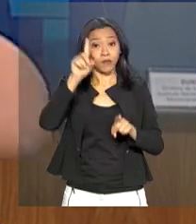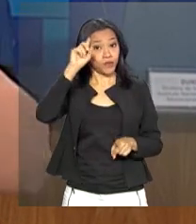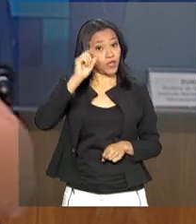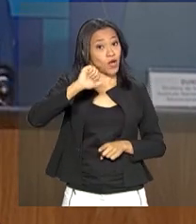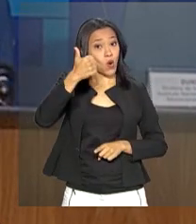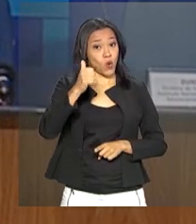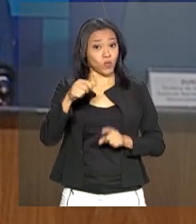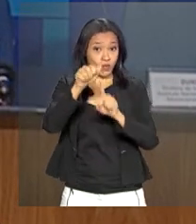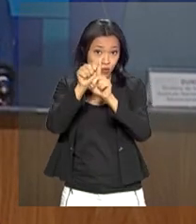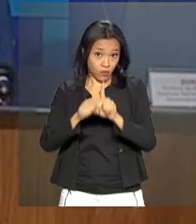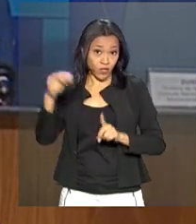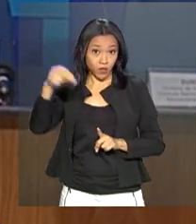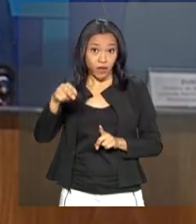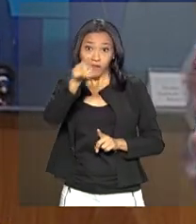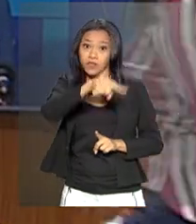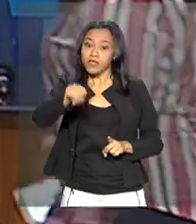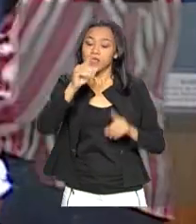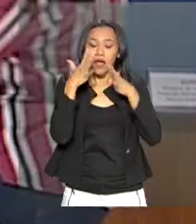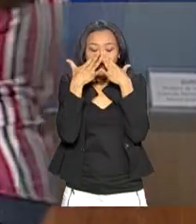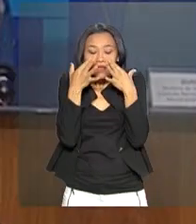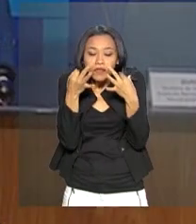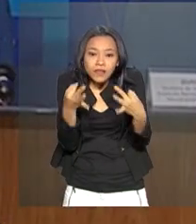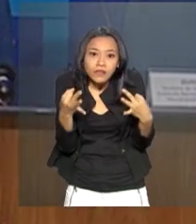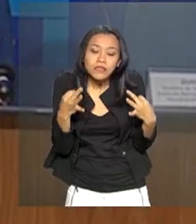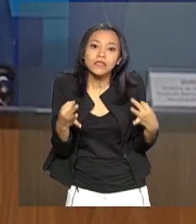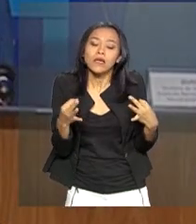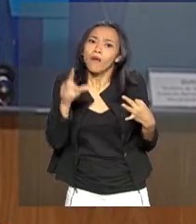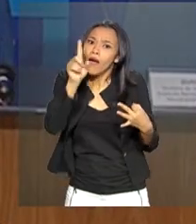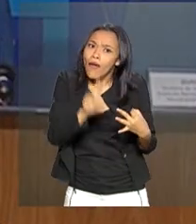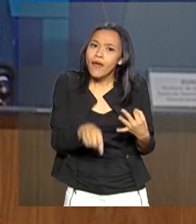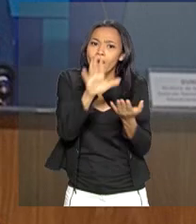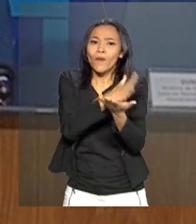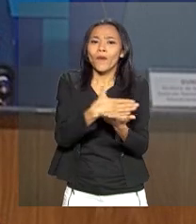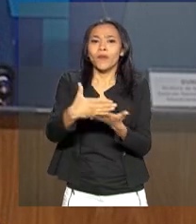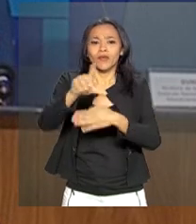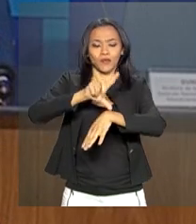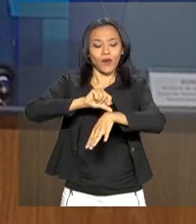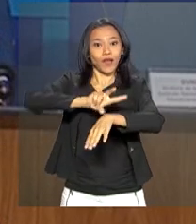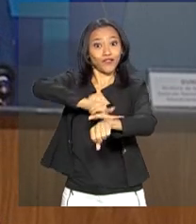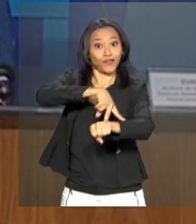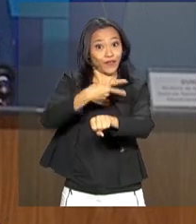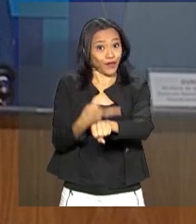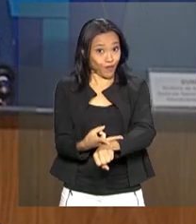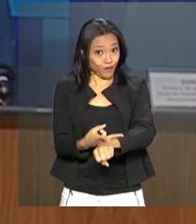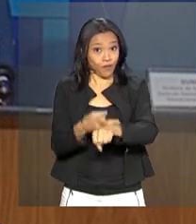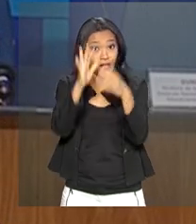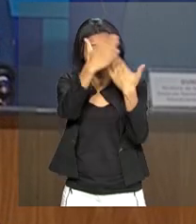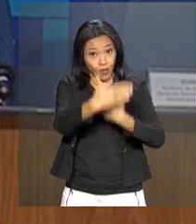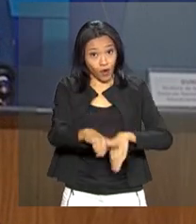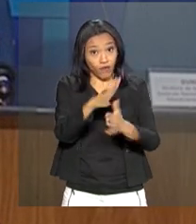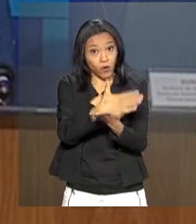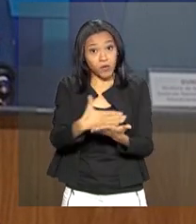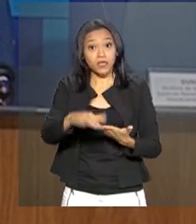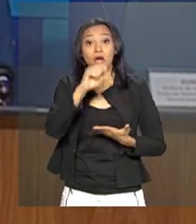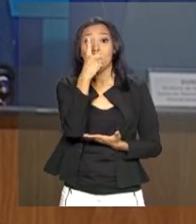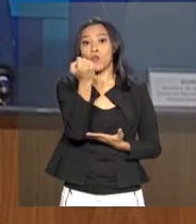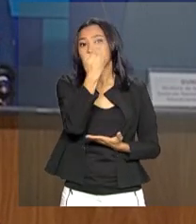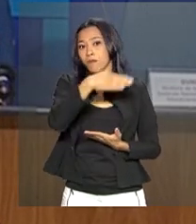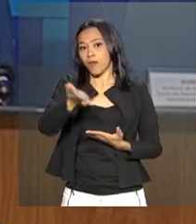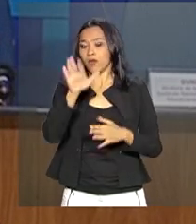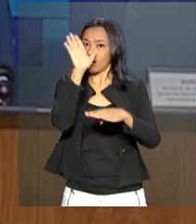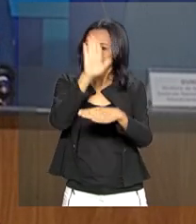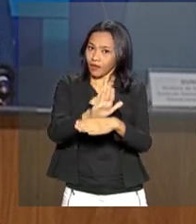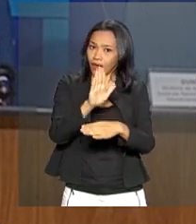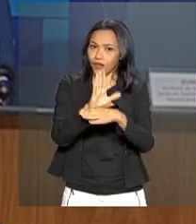os candidatos ficarem atentos, porque é o início, coincide com o início do horário de verão. A prova está prevista para começar 1h30 da tarde, os sessões